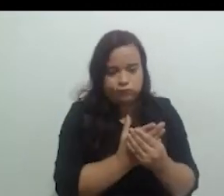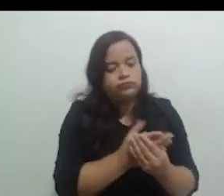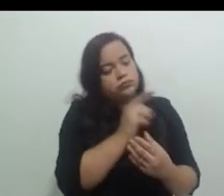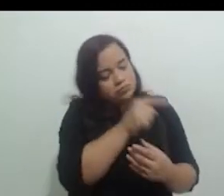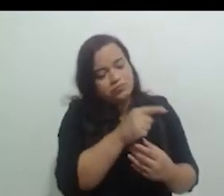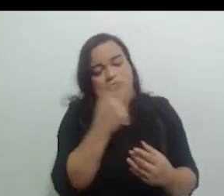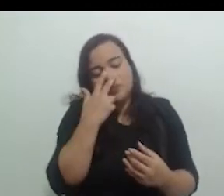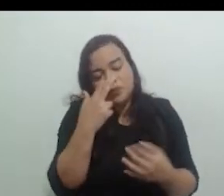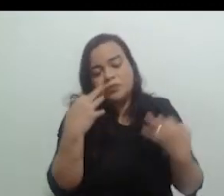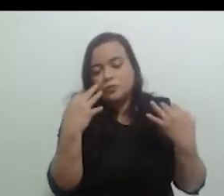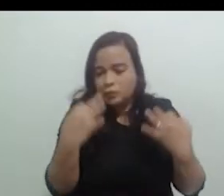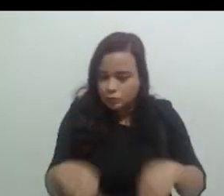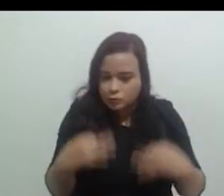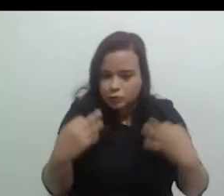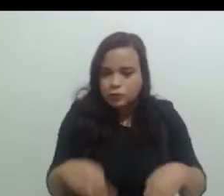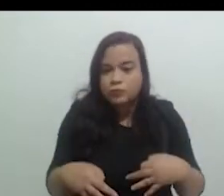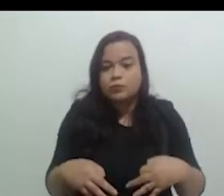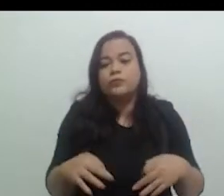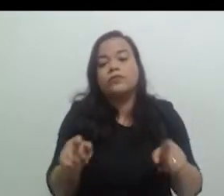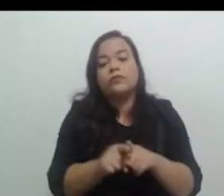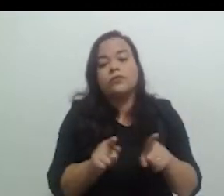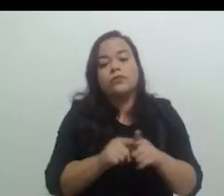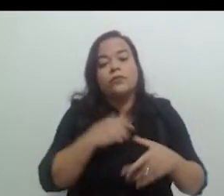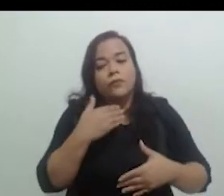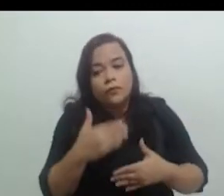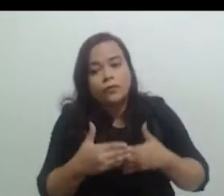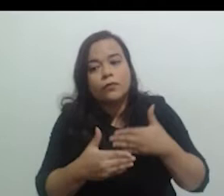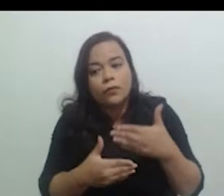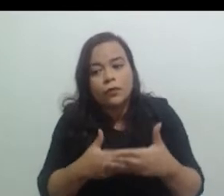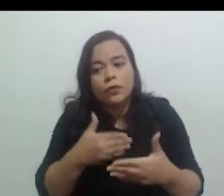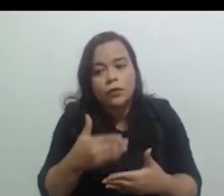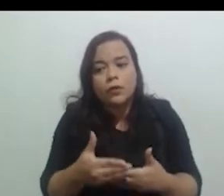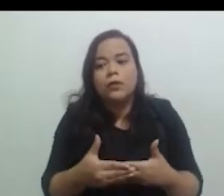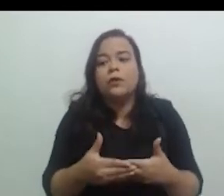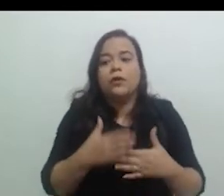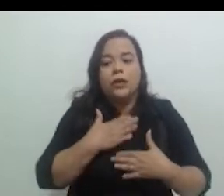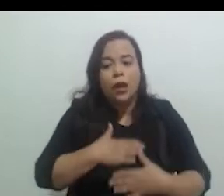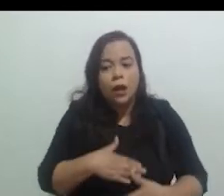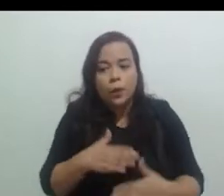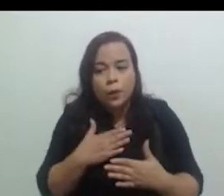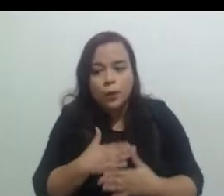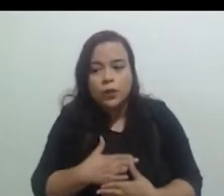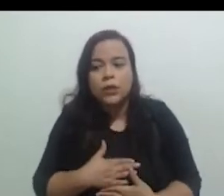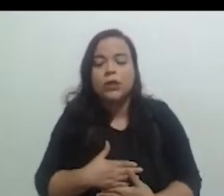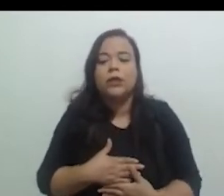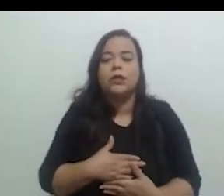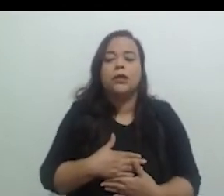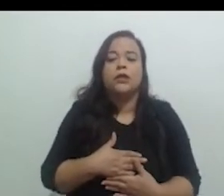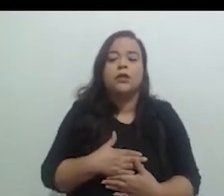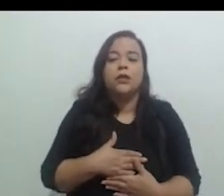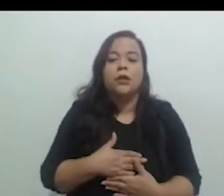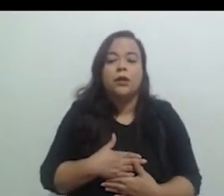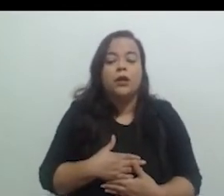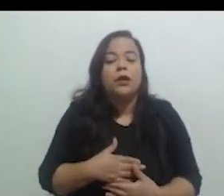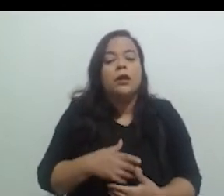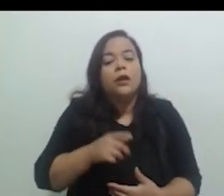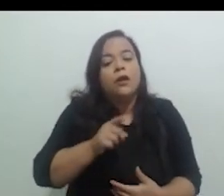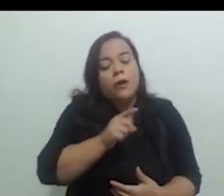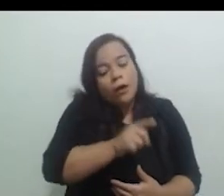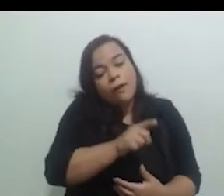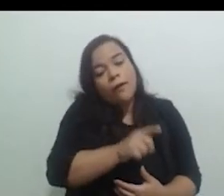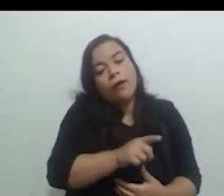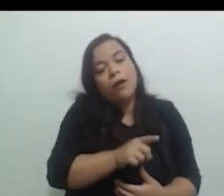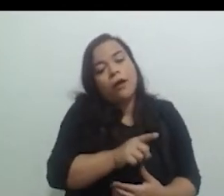pacífica e de boa fé, pelo tempo exigido em lei, foi provada.